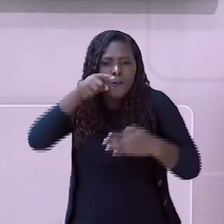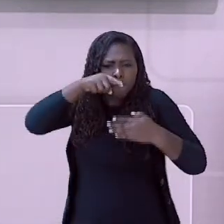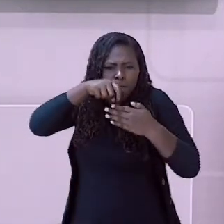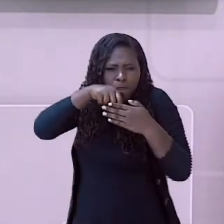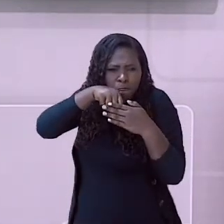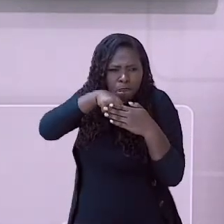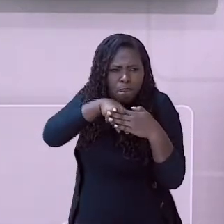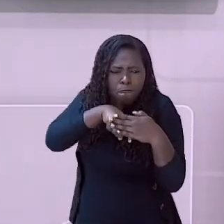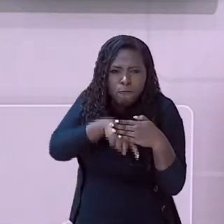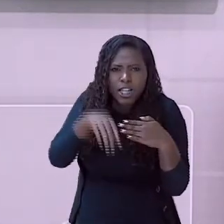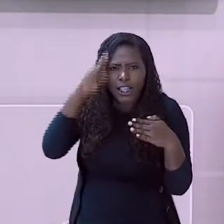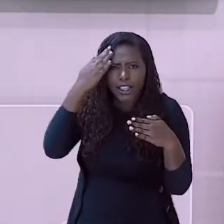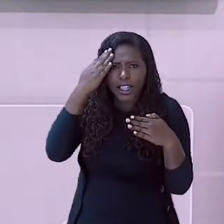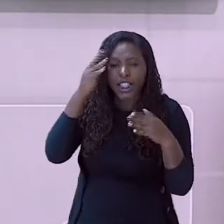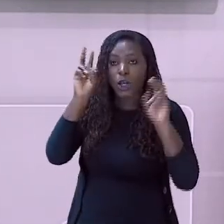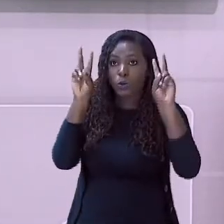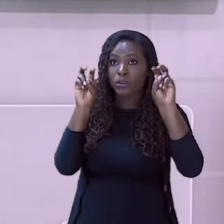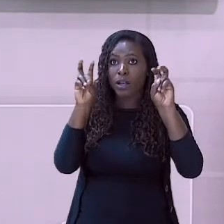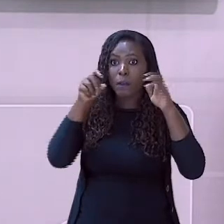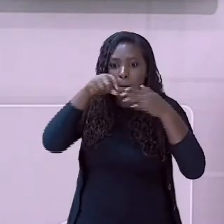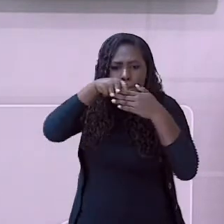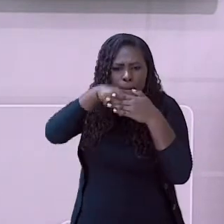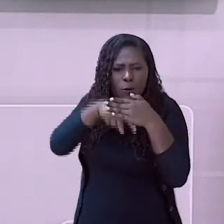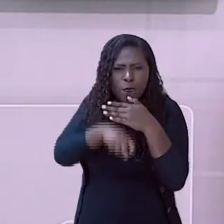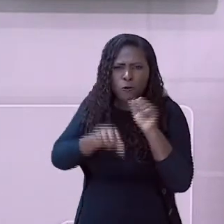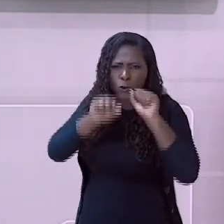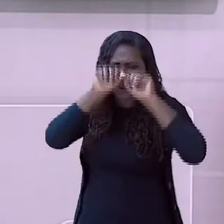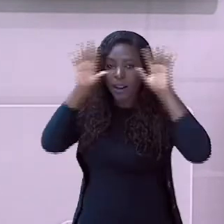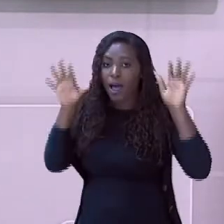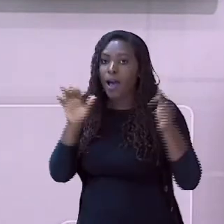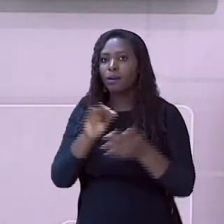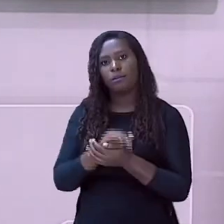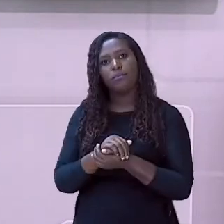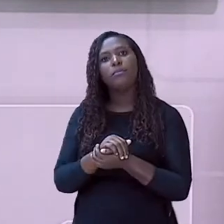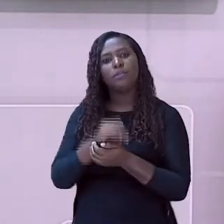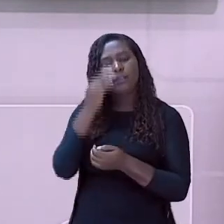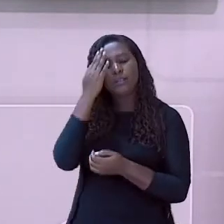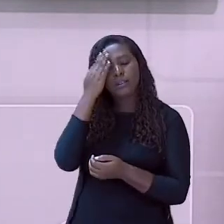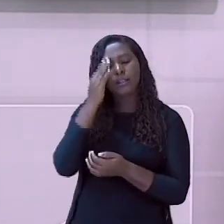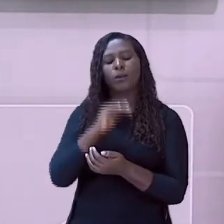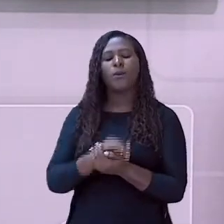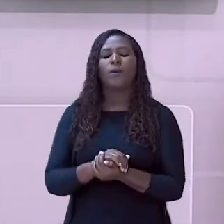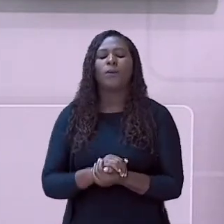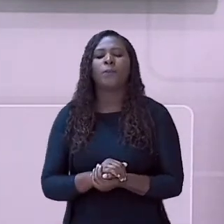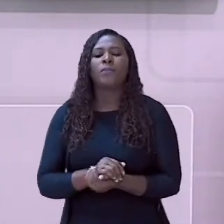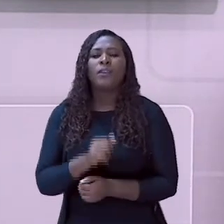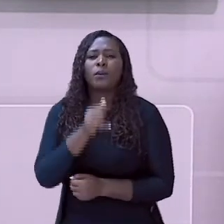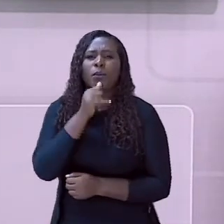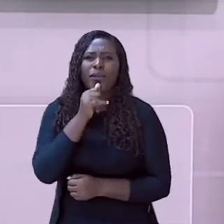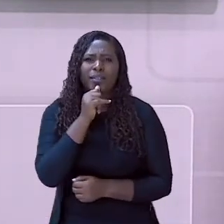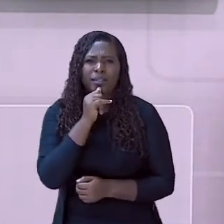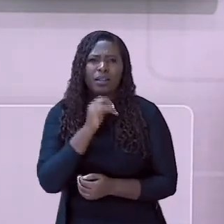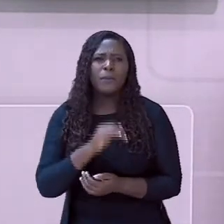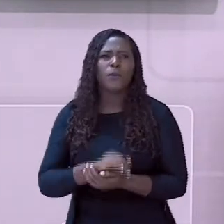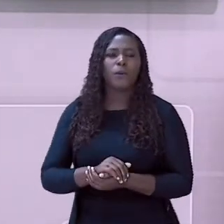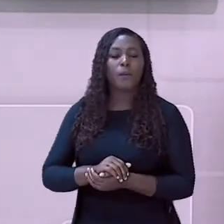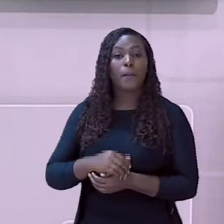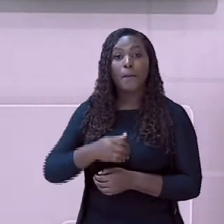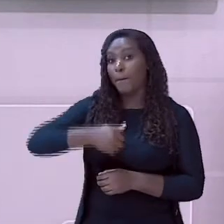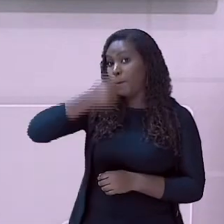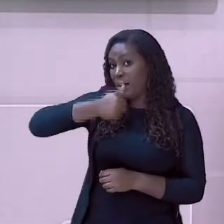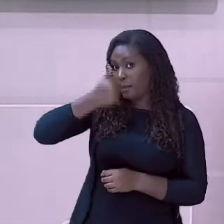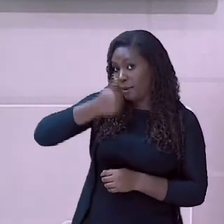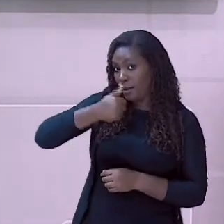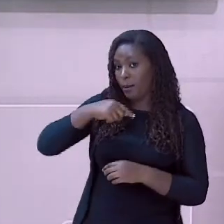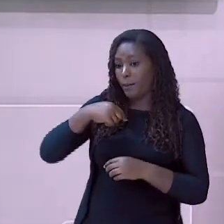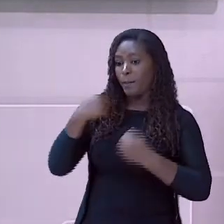qual profissional ela é feita. Por quê? Porque eu preciso saber qual tipo de entrevista eu quero para